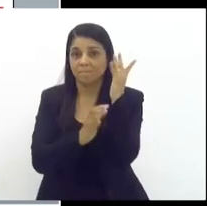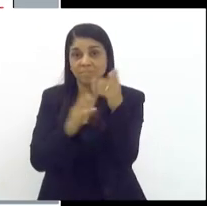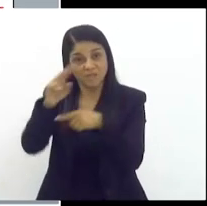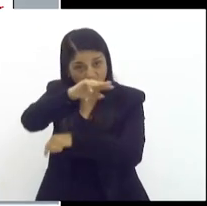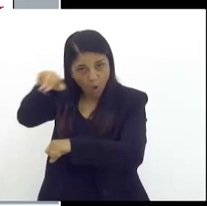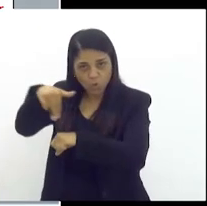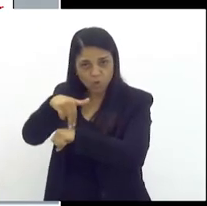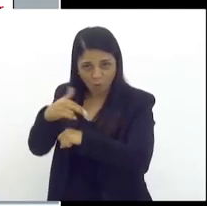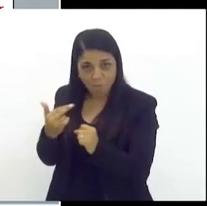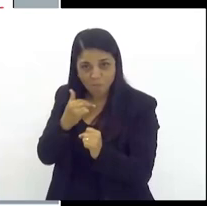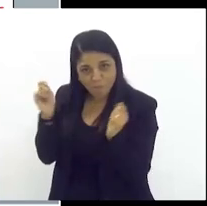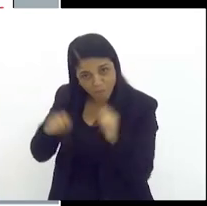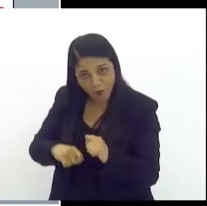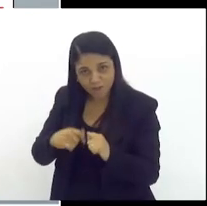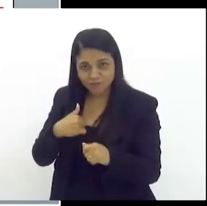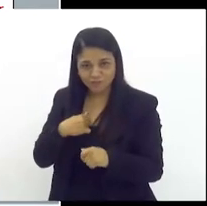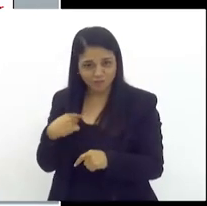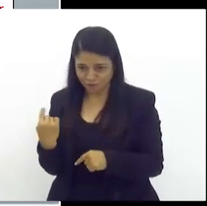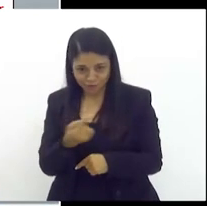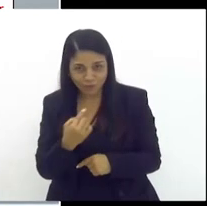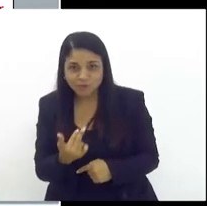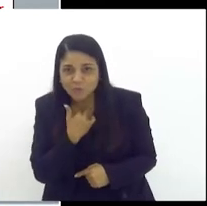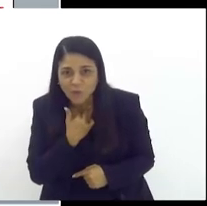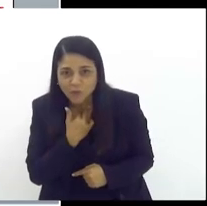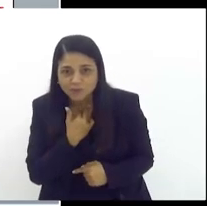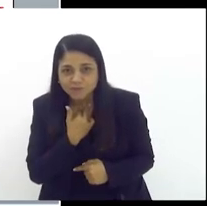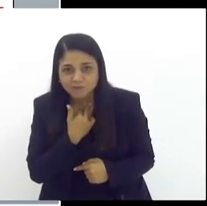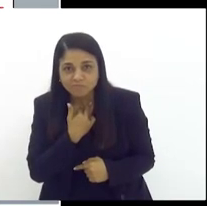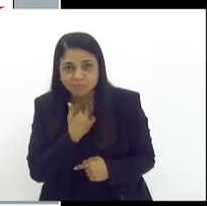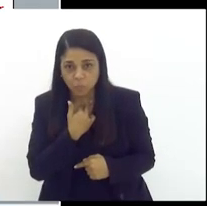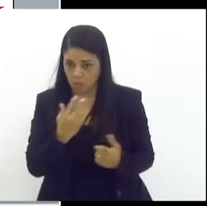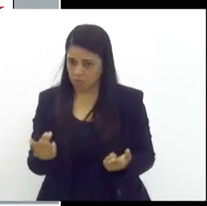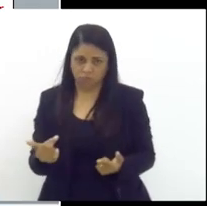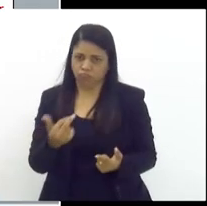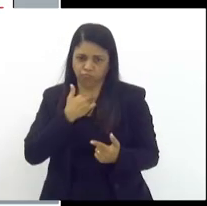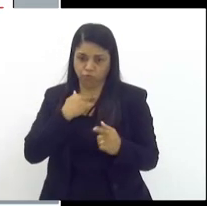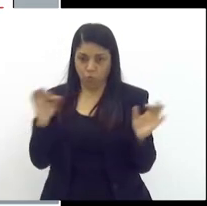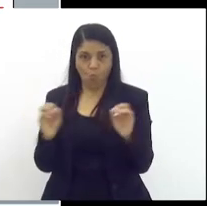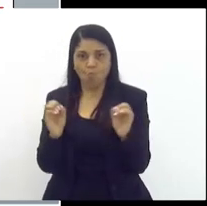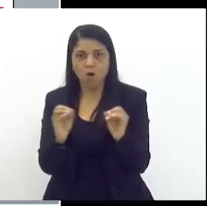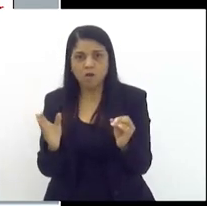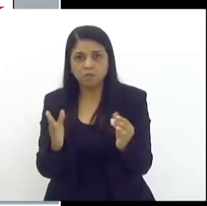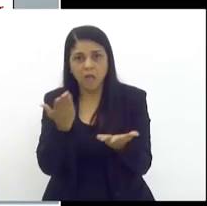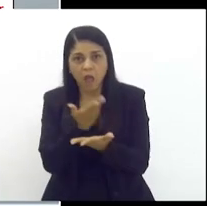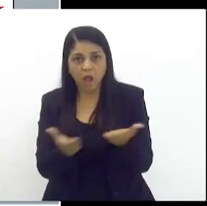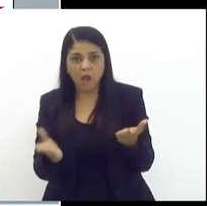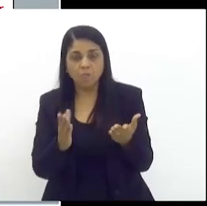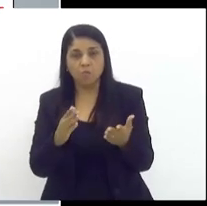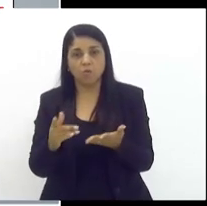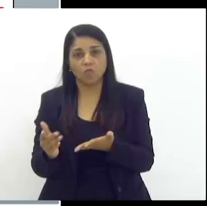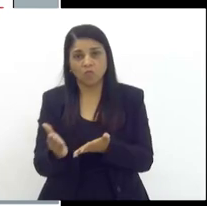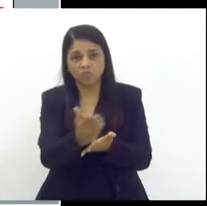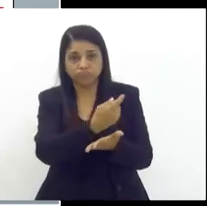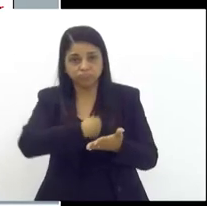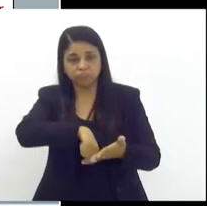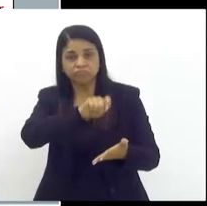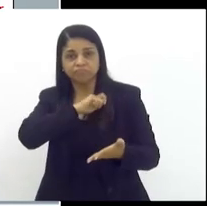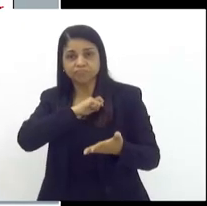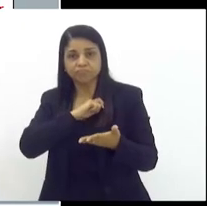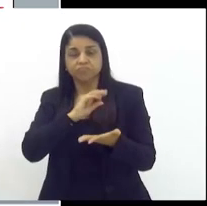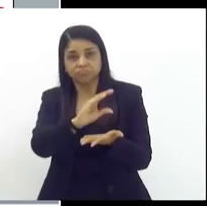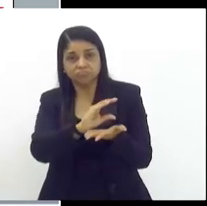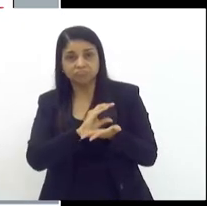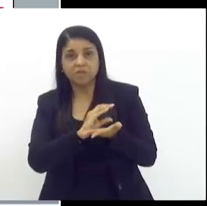união pode nós não não devia poder ninguém né não acabou com benefício fiscal mas